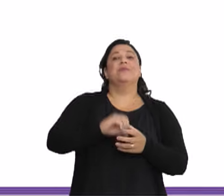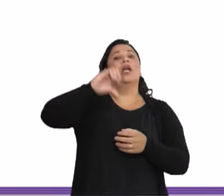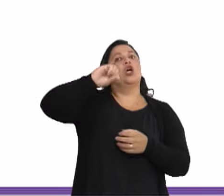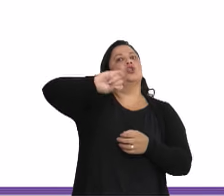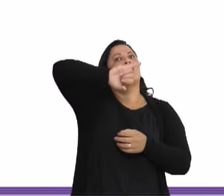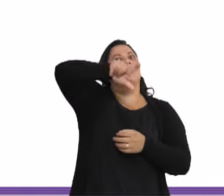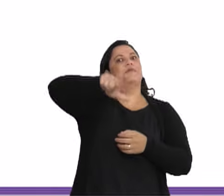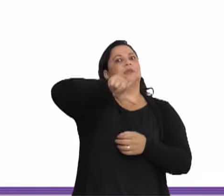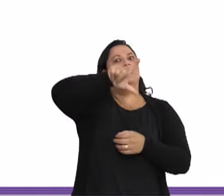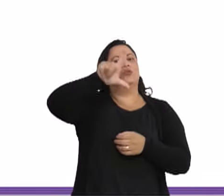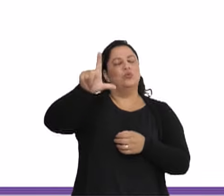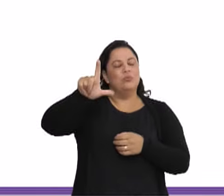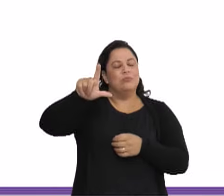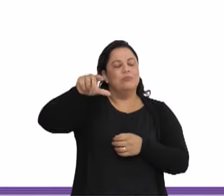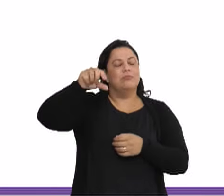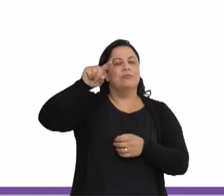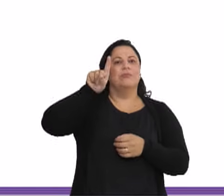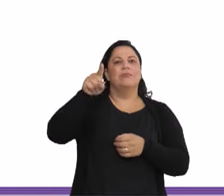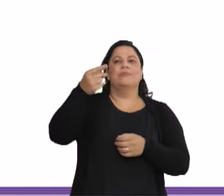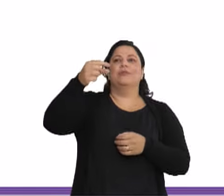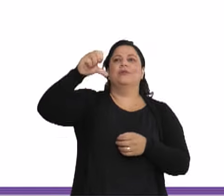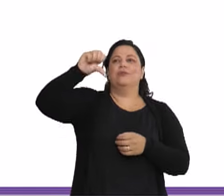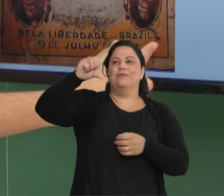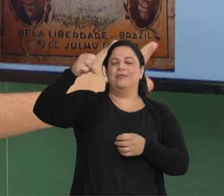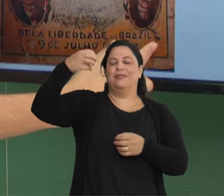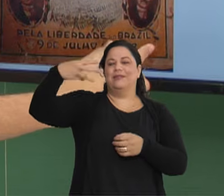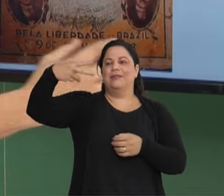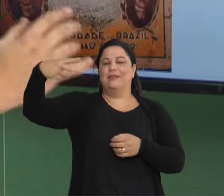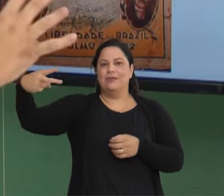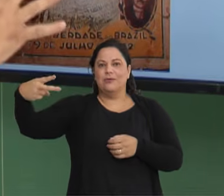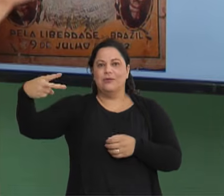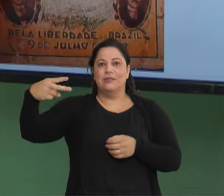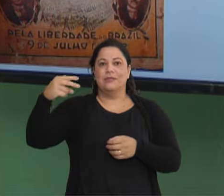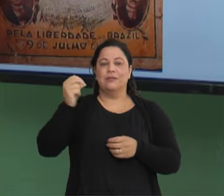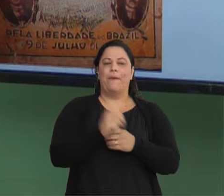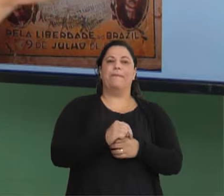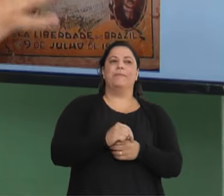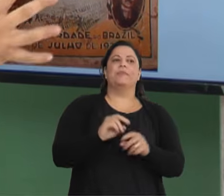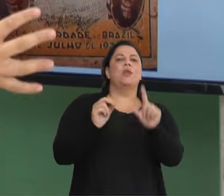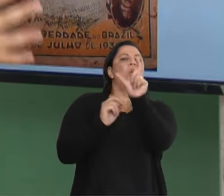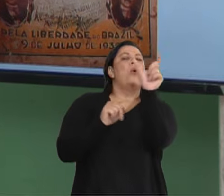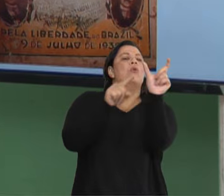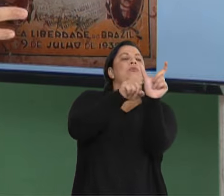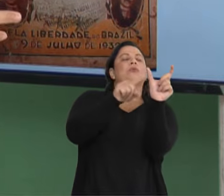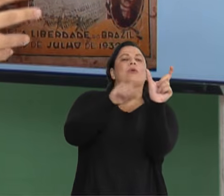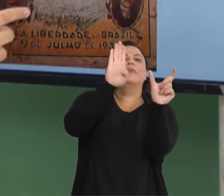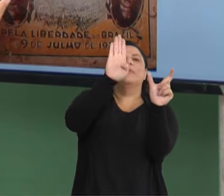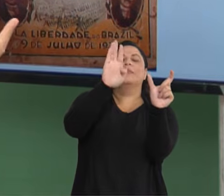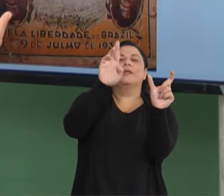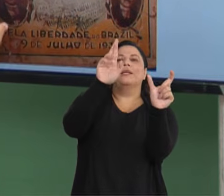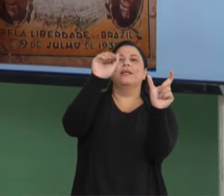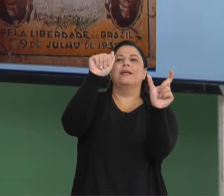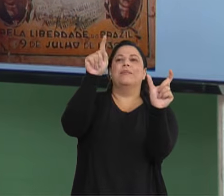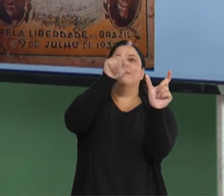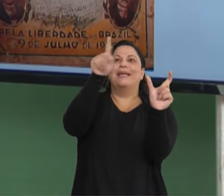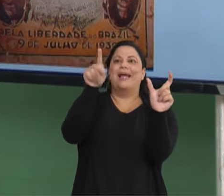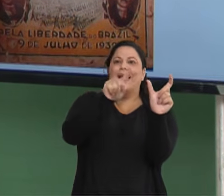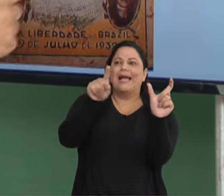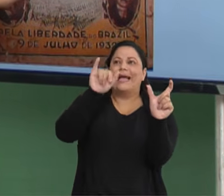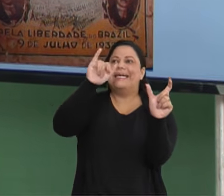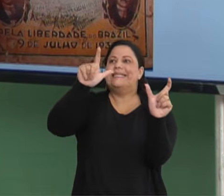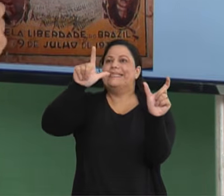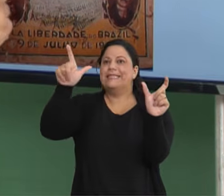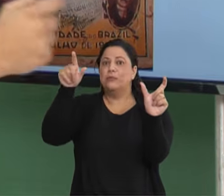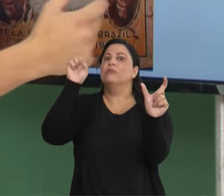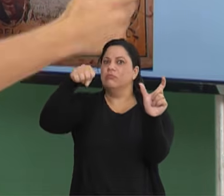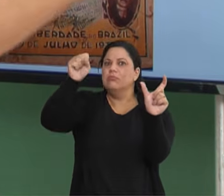liberdade do Brasil, e Brasil ainda com Z, que era uma das grafias da época. Então você tem Constituição ou morte. De novo, a bandeira